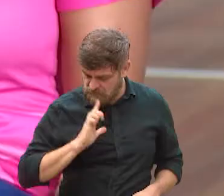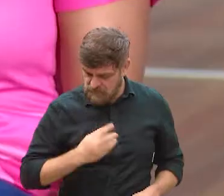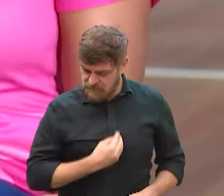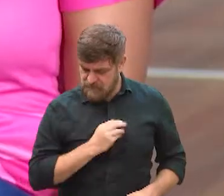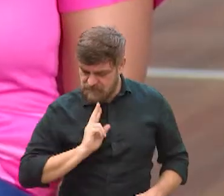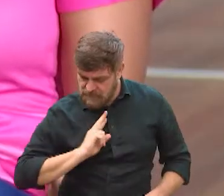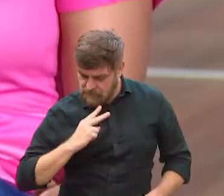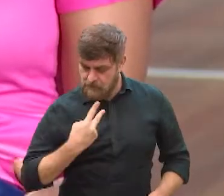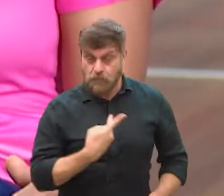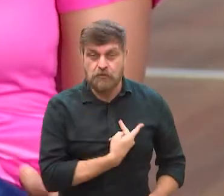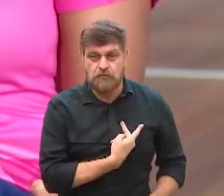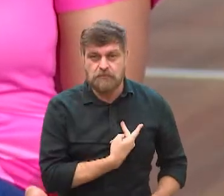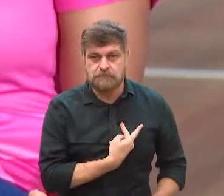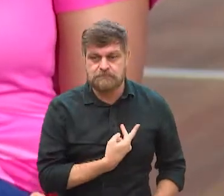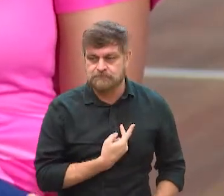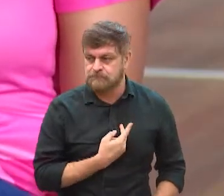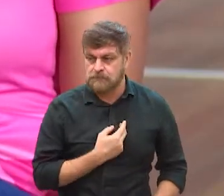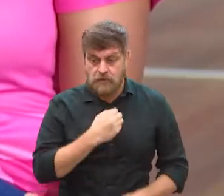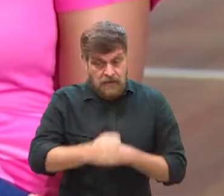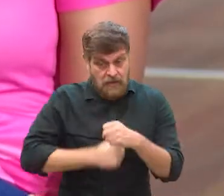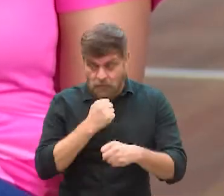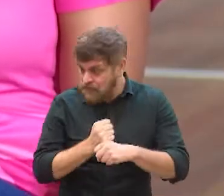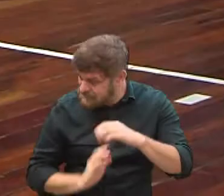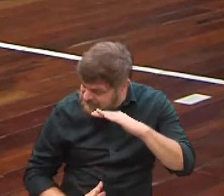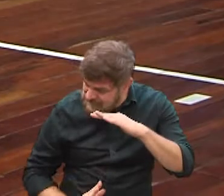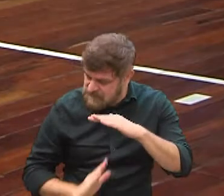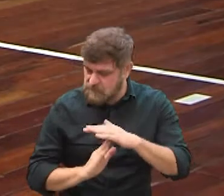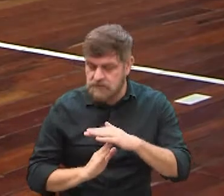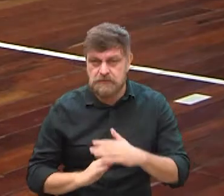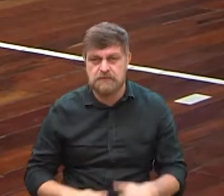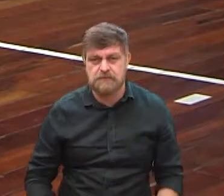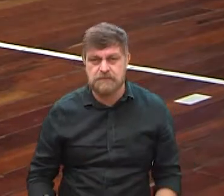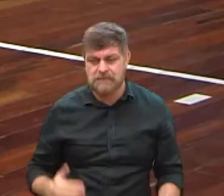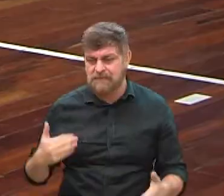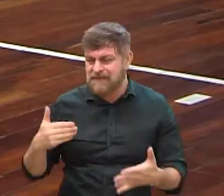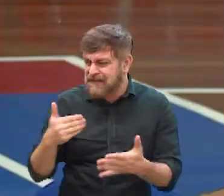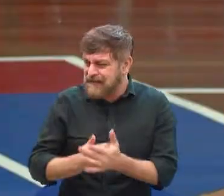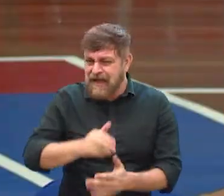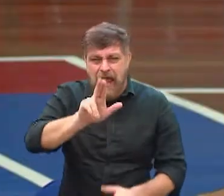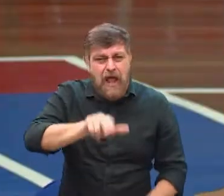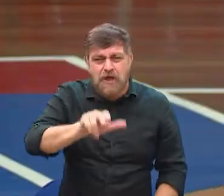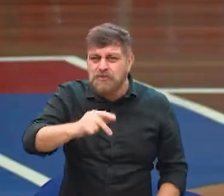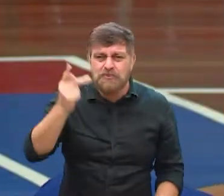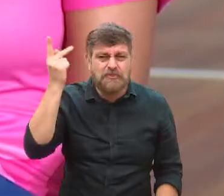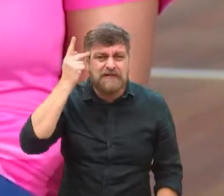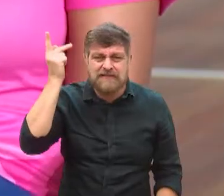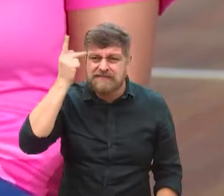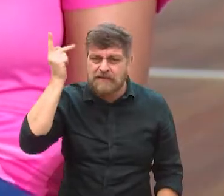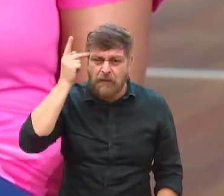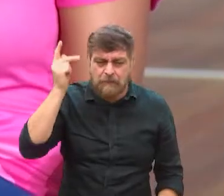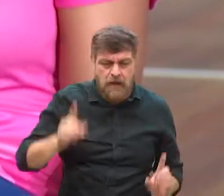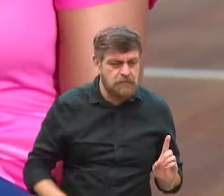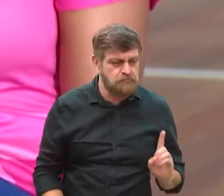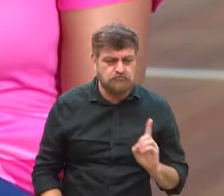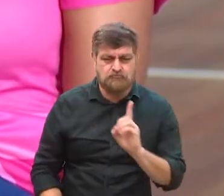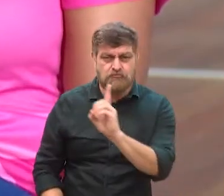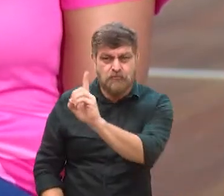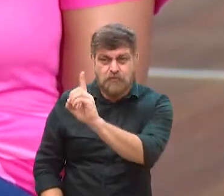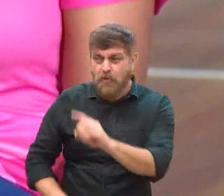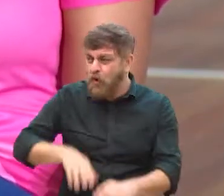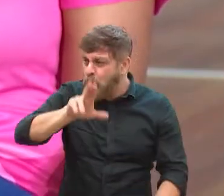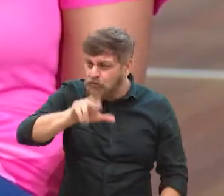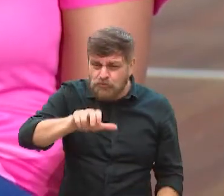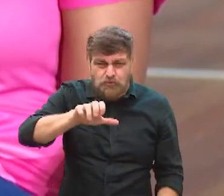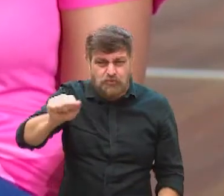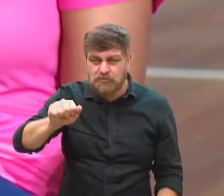não, esse ano não passa. Esse ano não então passa, você nunca tinha feito peneira, nunca tinha ido para São Paulo? Para São Paulo não, nunca tinha feito